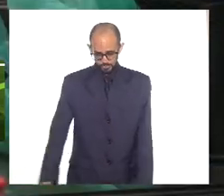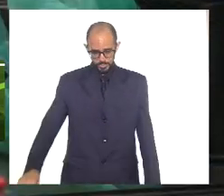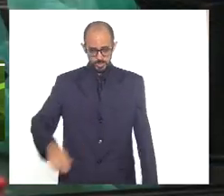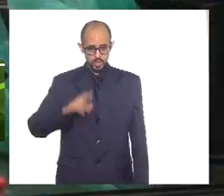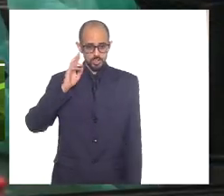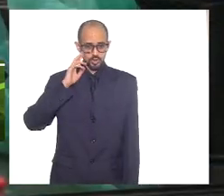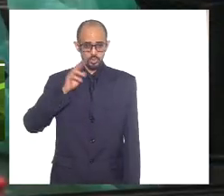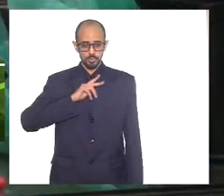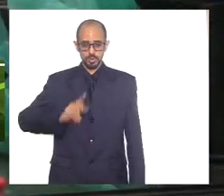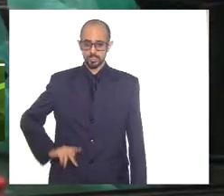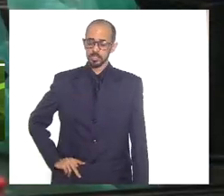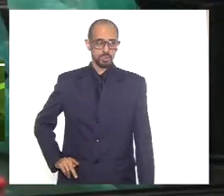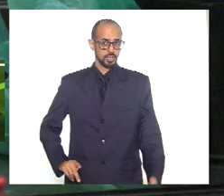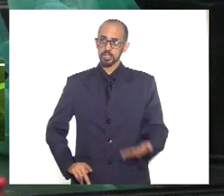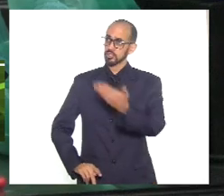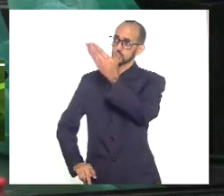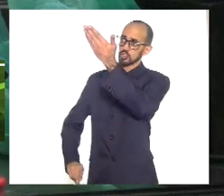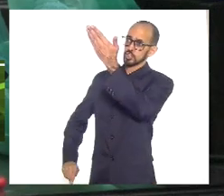Senhor presidente,